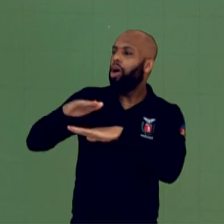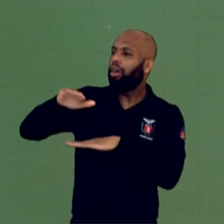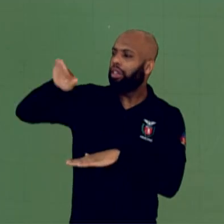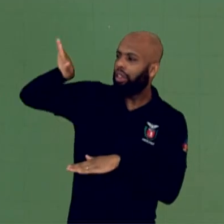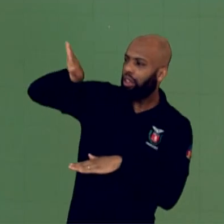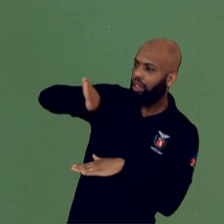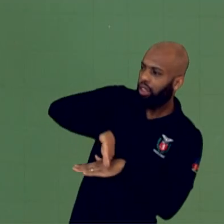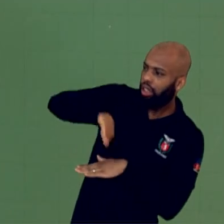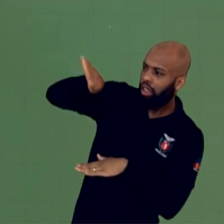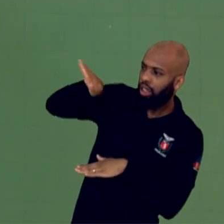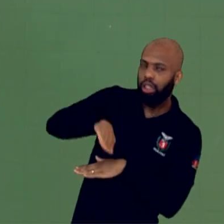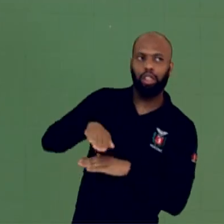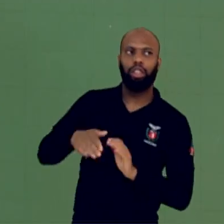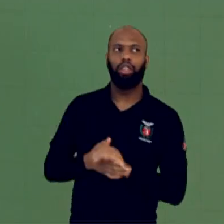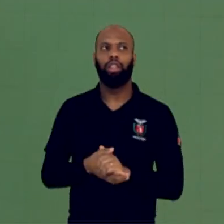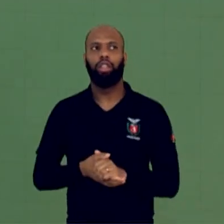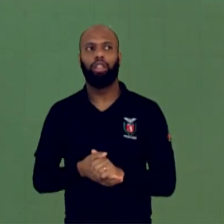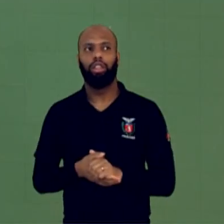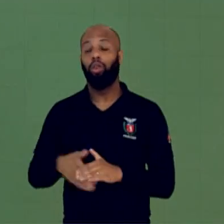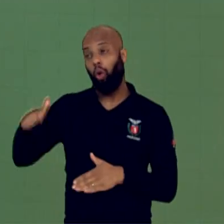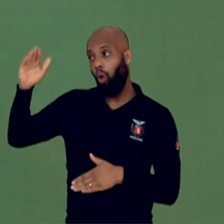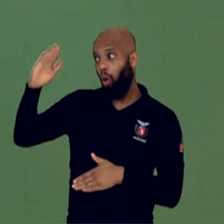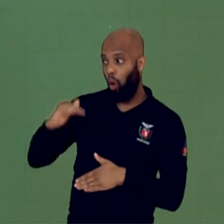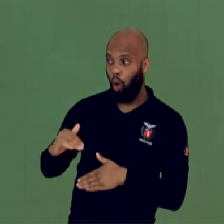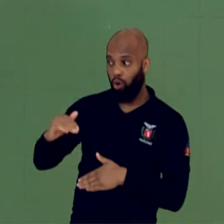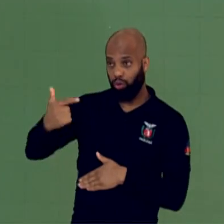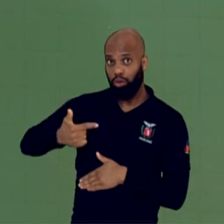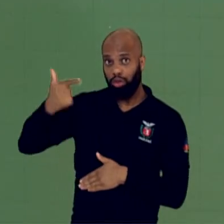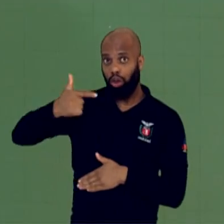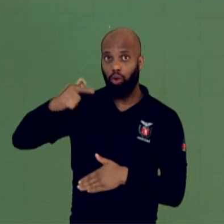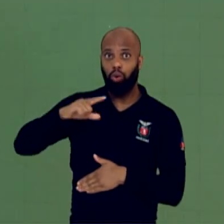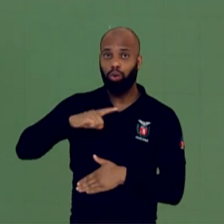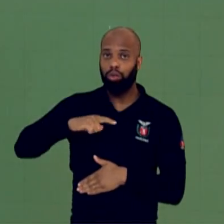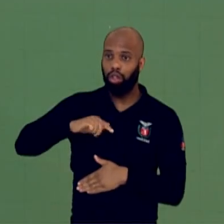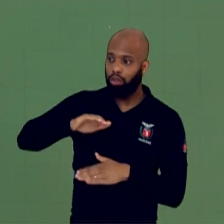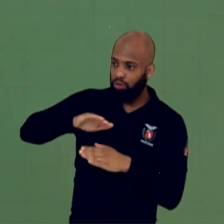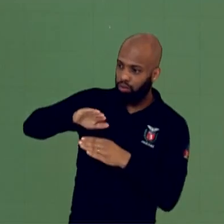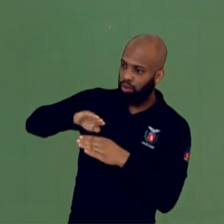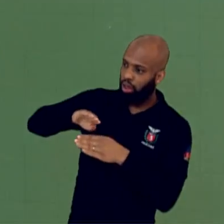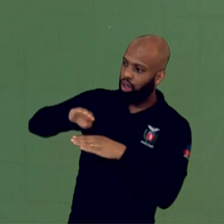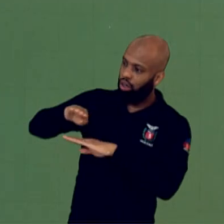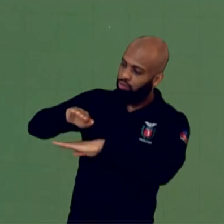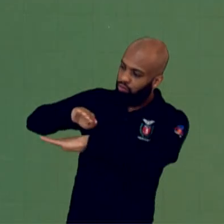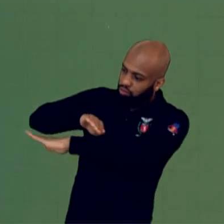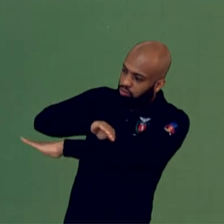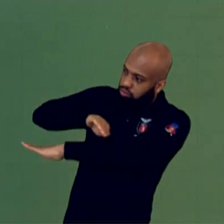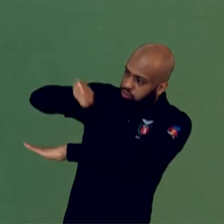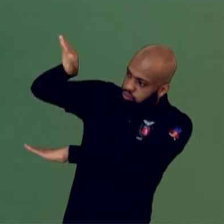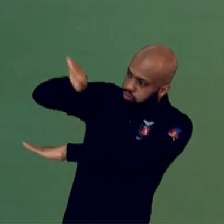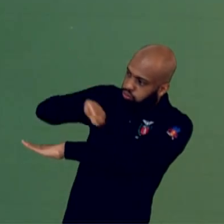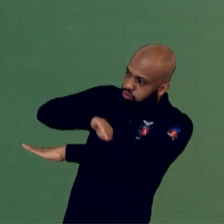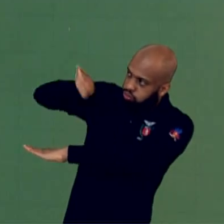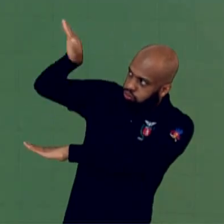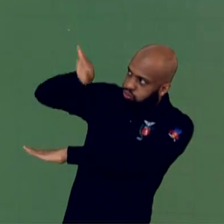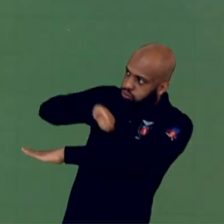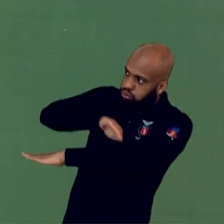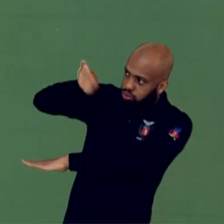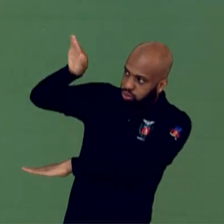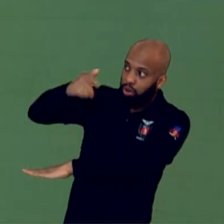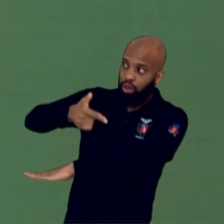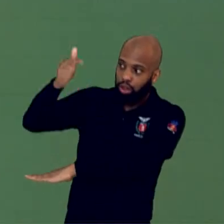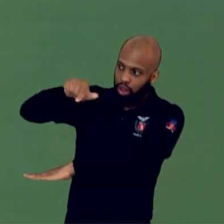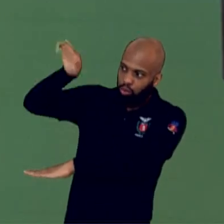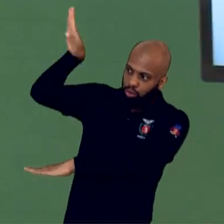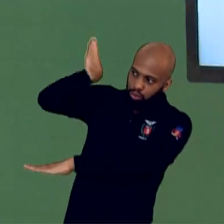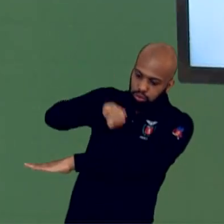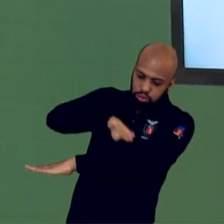inclinado? Esse aqui, ó, a inclinação é maior, né? Essa aqui a inclinação é um pouco menor. Então, agora que a gente já visualizou os dois tipos,